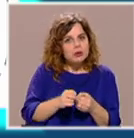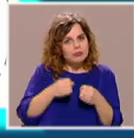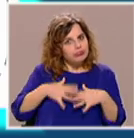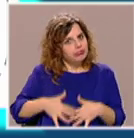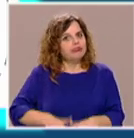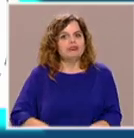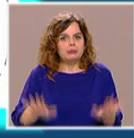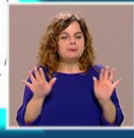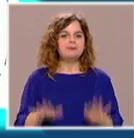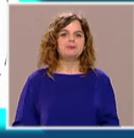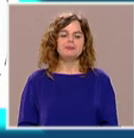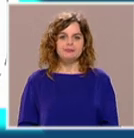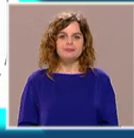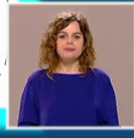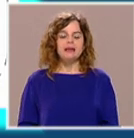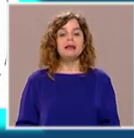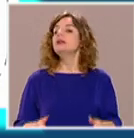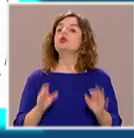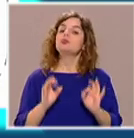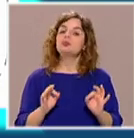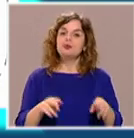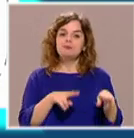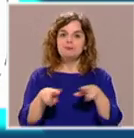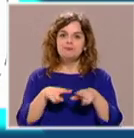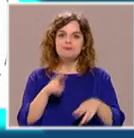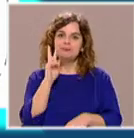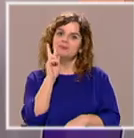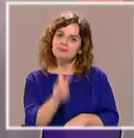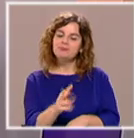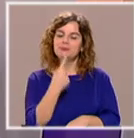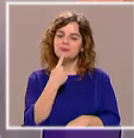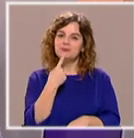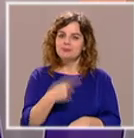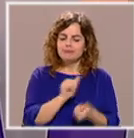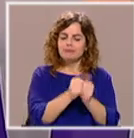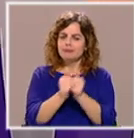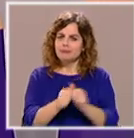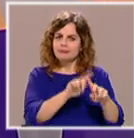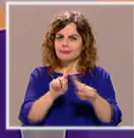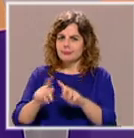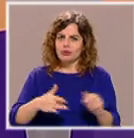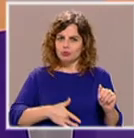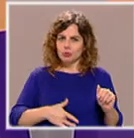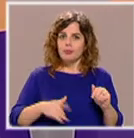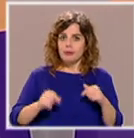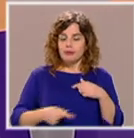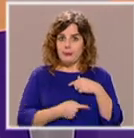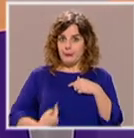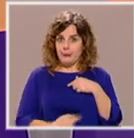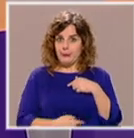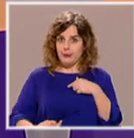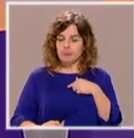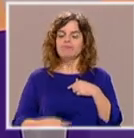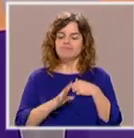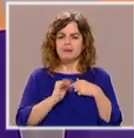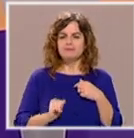Bom, após termos então visto este vídeo, conseguimos já perceber que existem várias transformações, tanto no estômago como no intestino delgado. Vamos então organizar